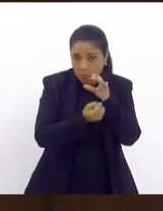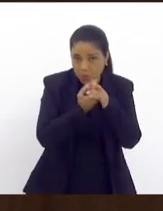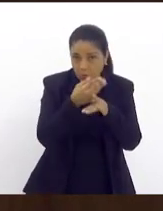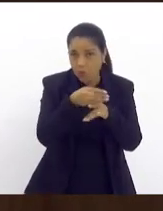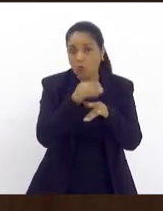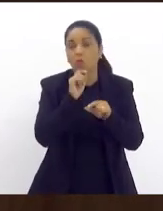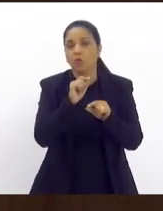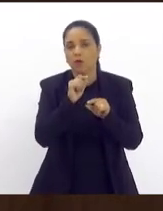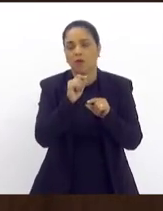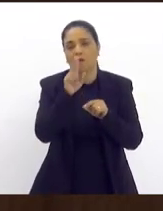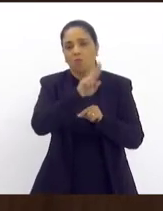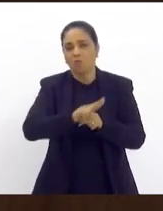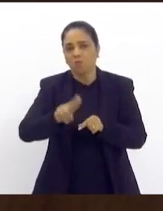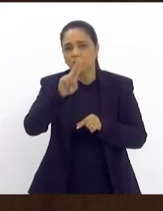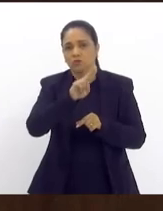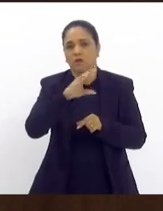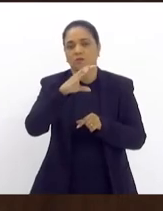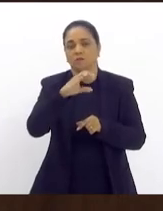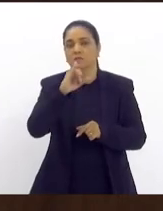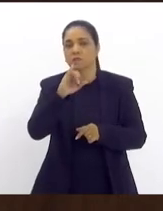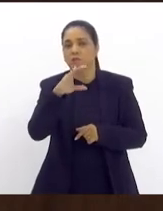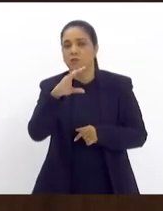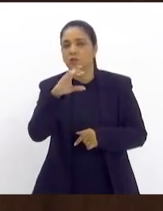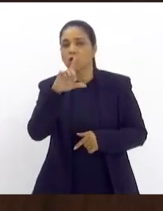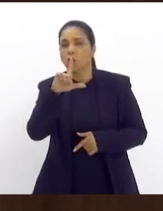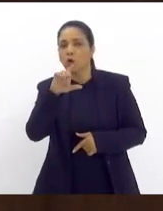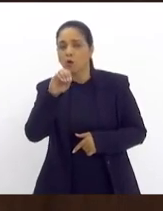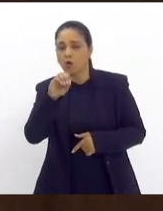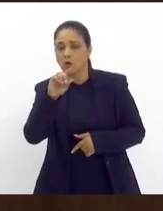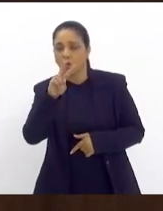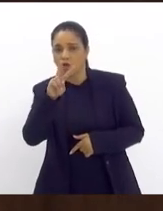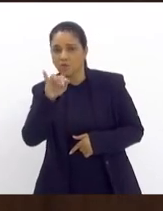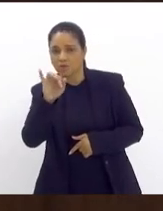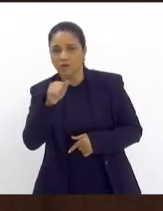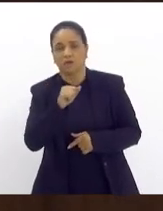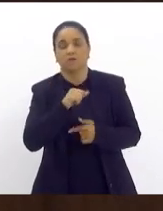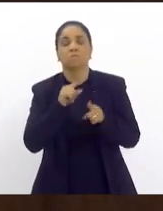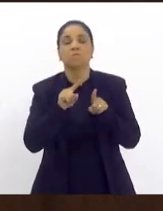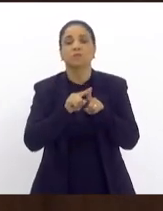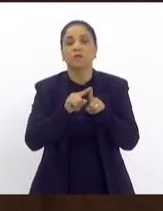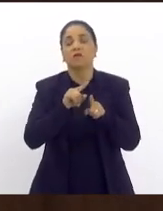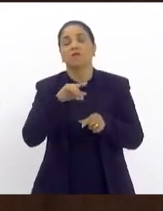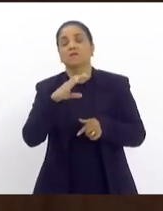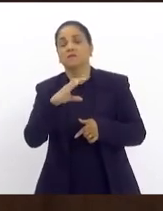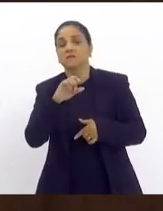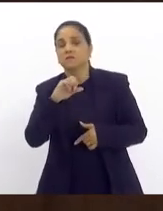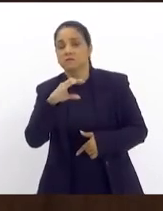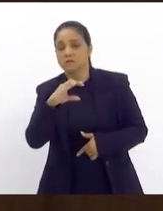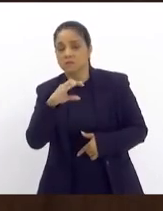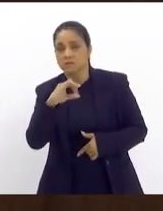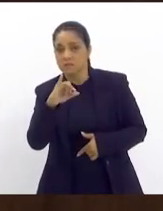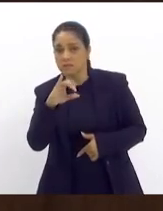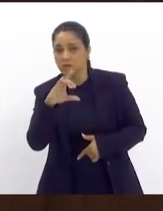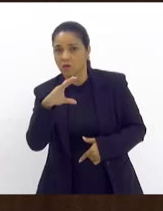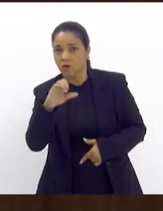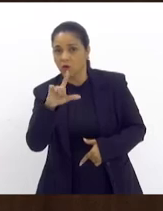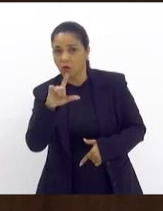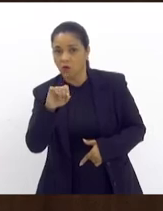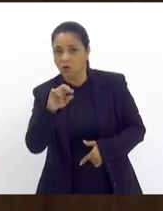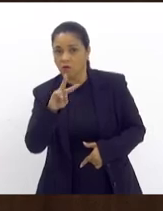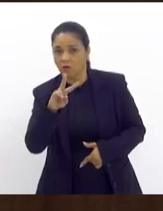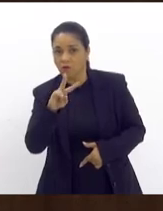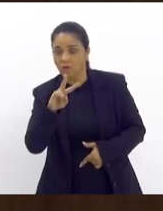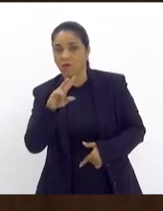das ciclovias das cinco faixas é exclusivas sobretudo né É porque a gente sabe